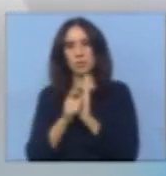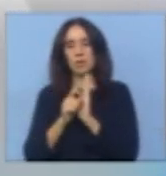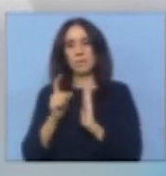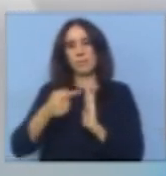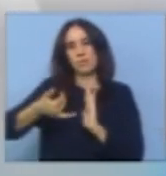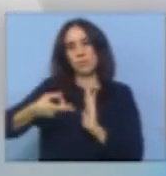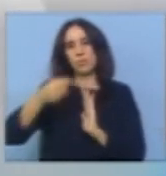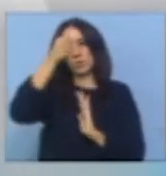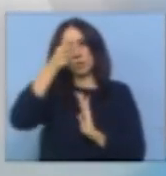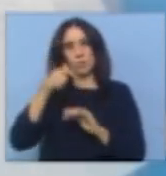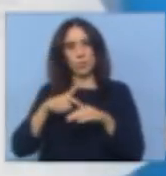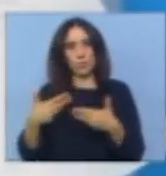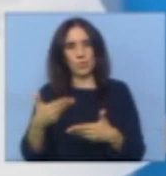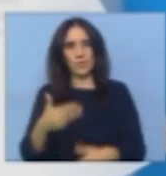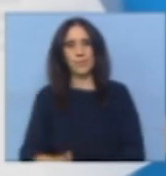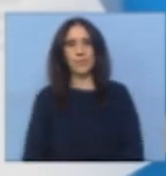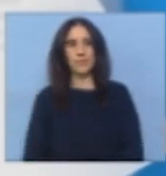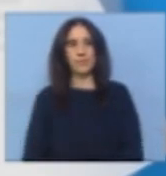comum.